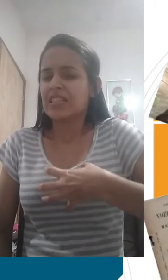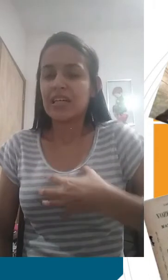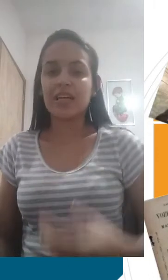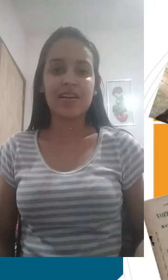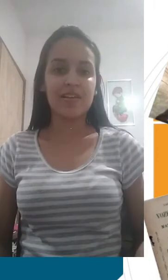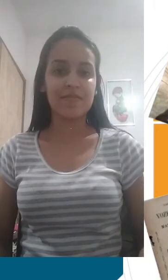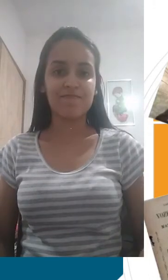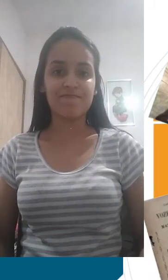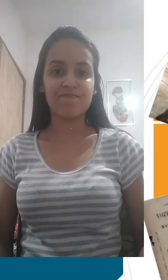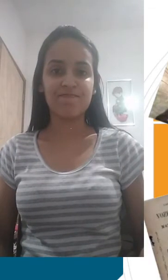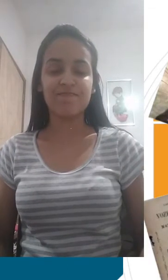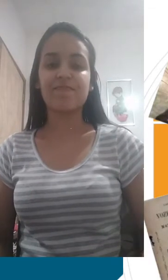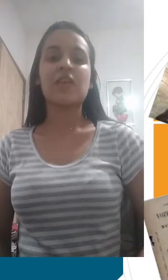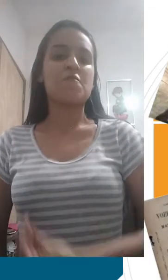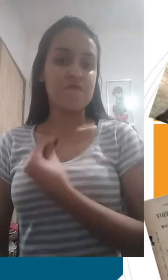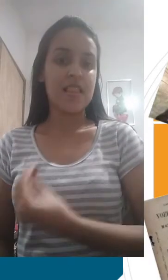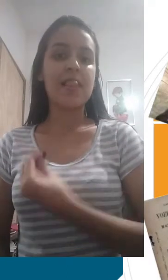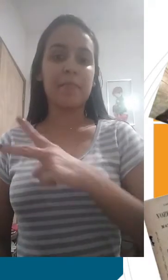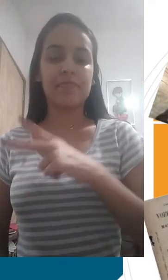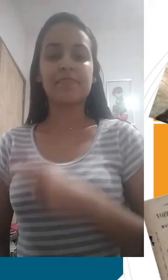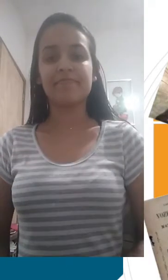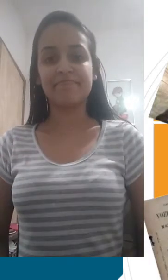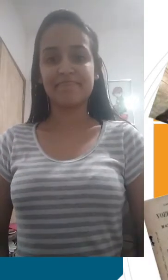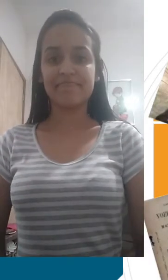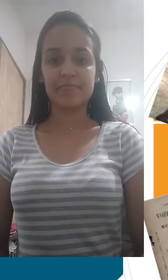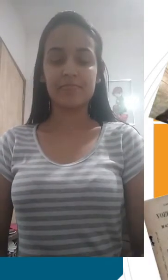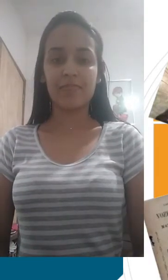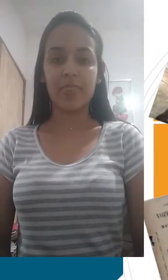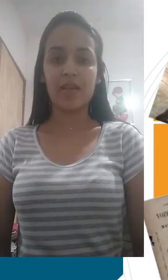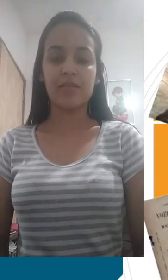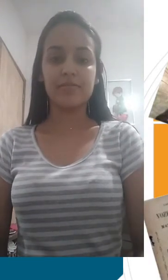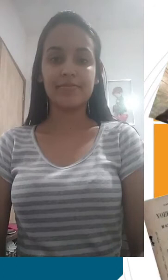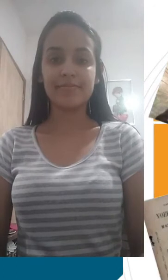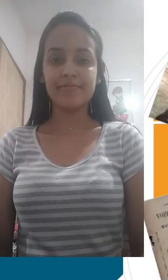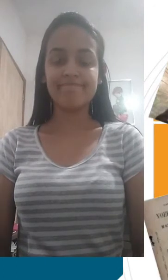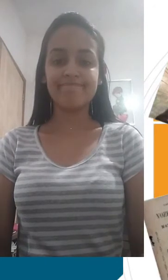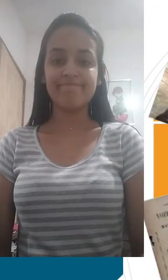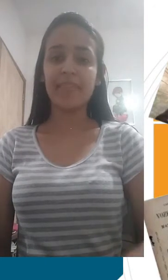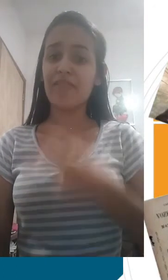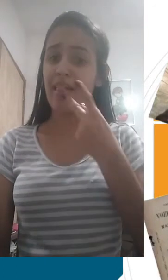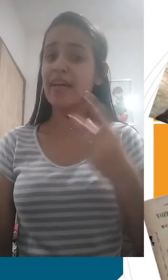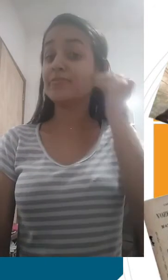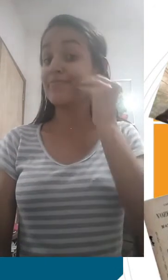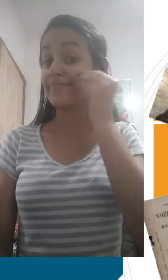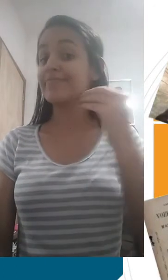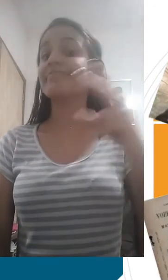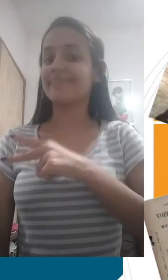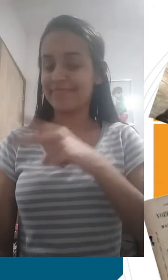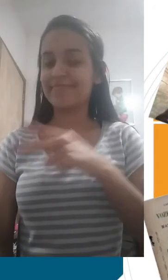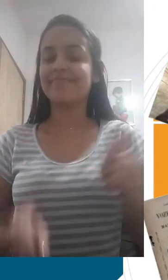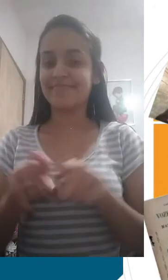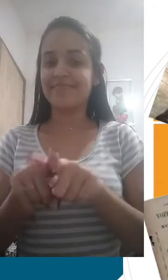obras dessa fase, encontra-se uma exagerada valorização das experiências pessoais, até